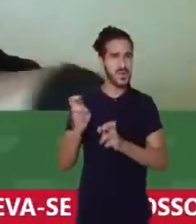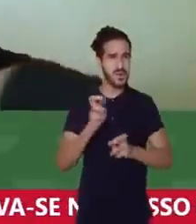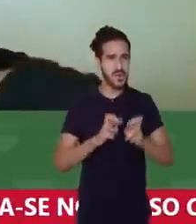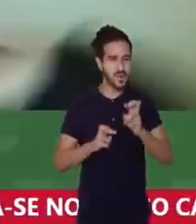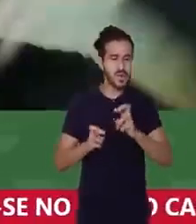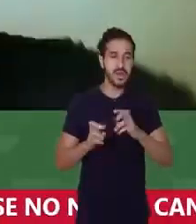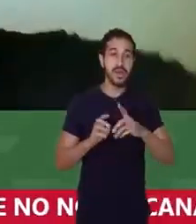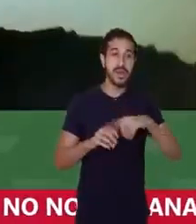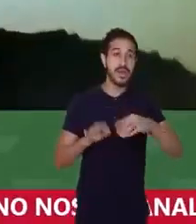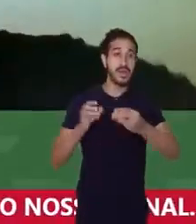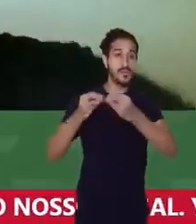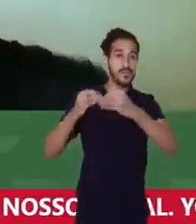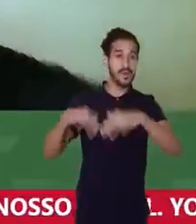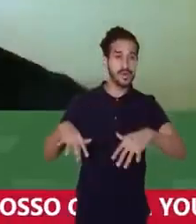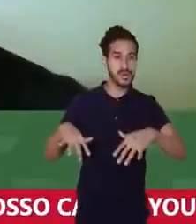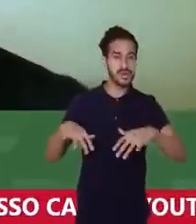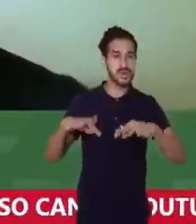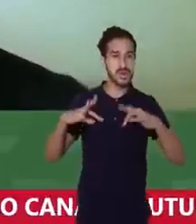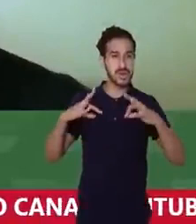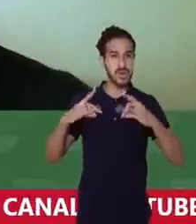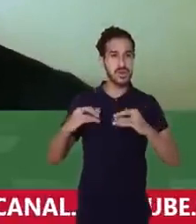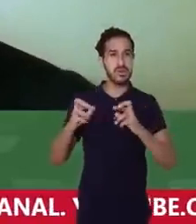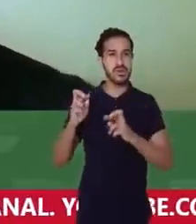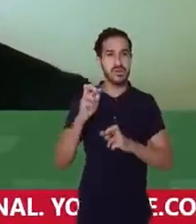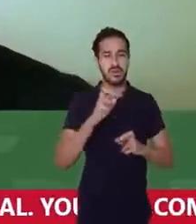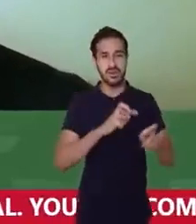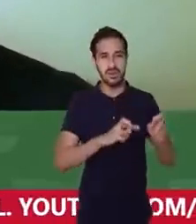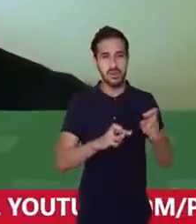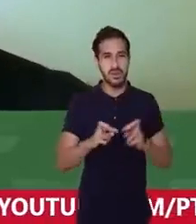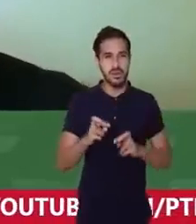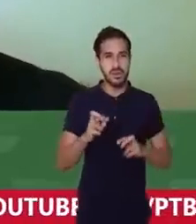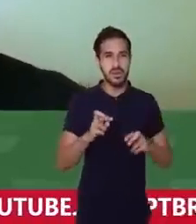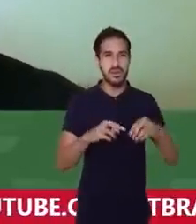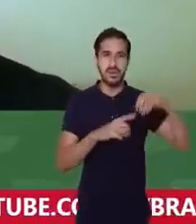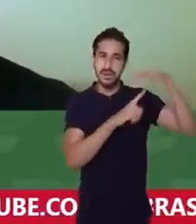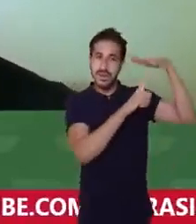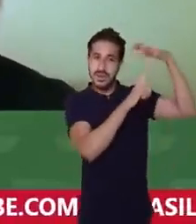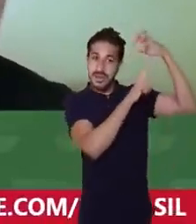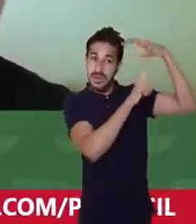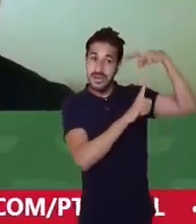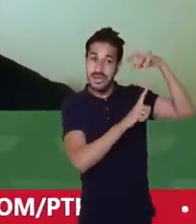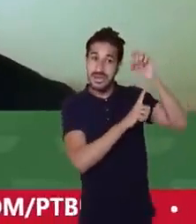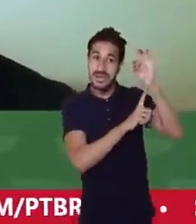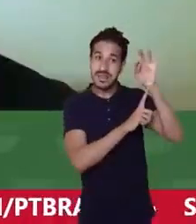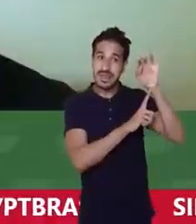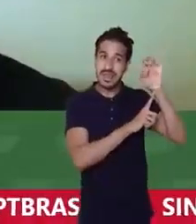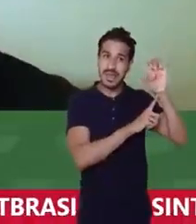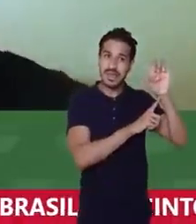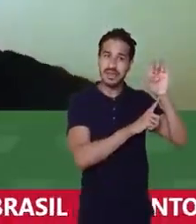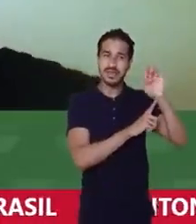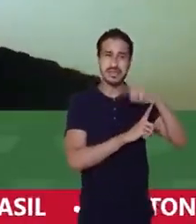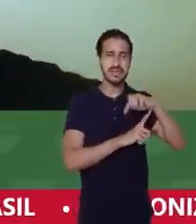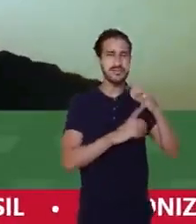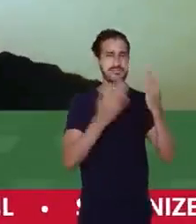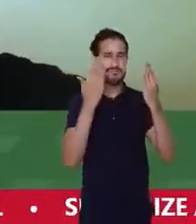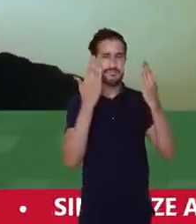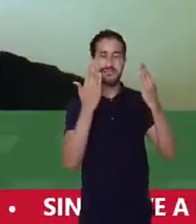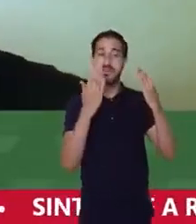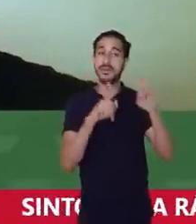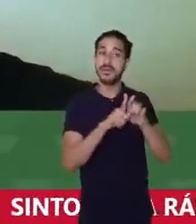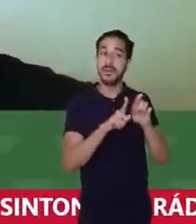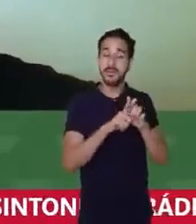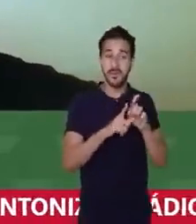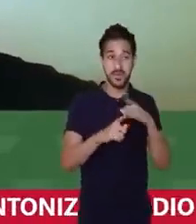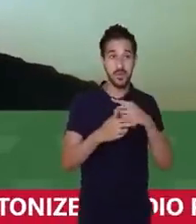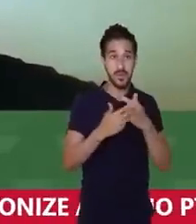fiscalização. Eles desmontaram até a fiscalização por satélite, ou questionam ela. E tem também